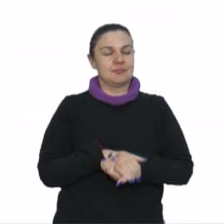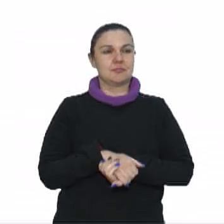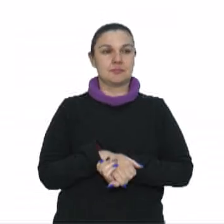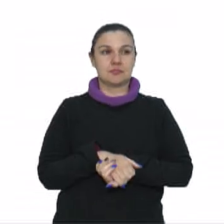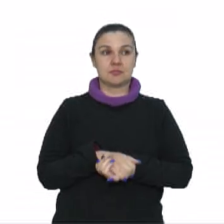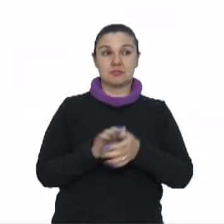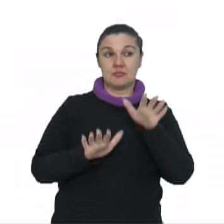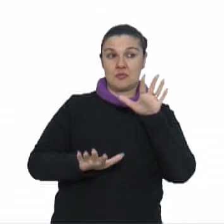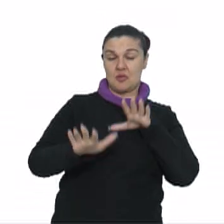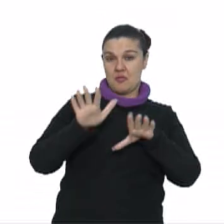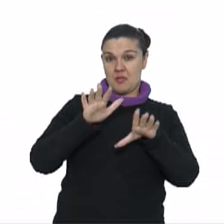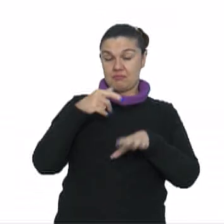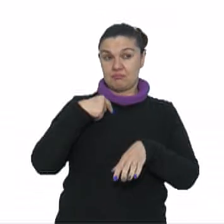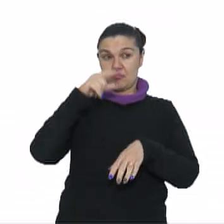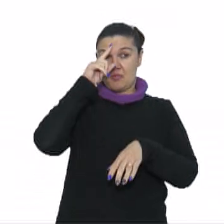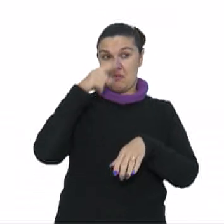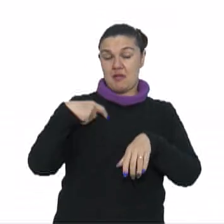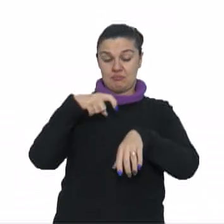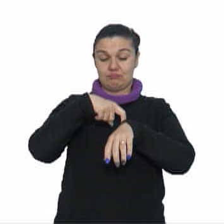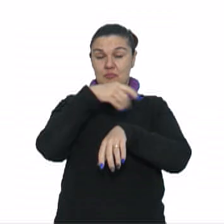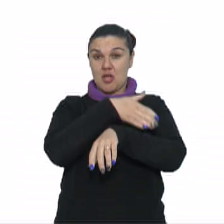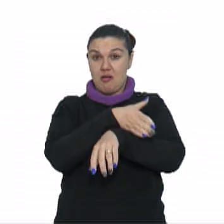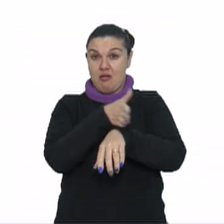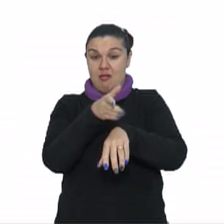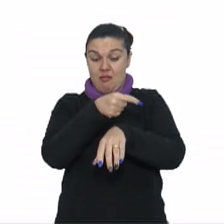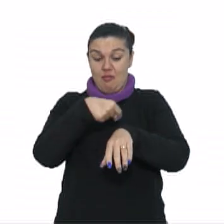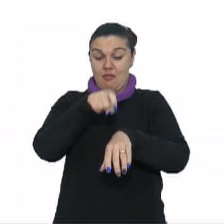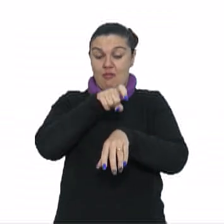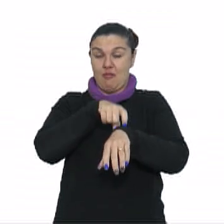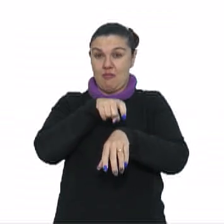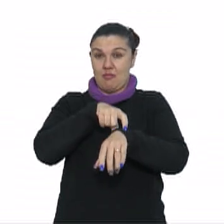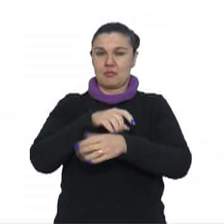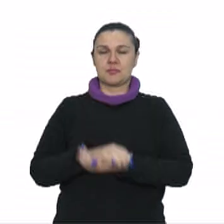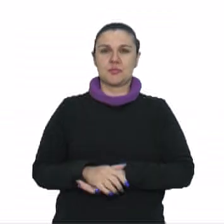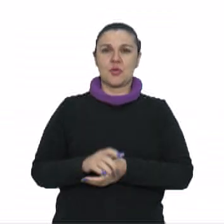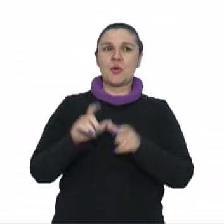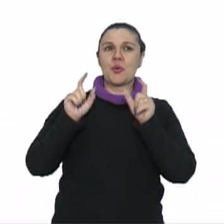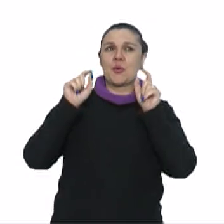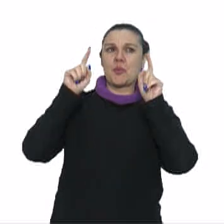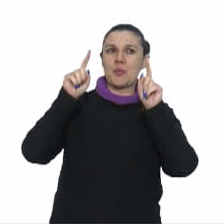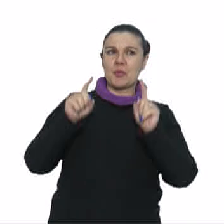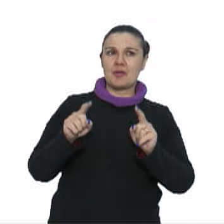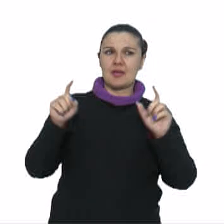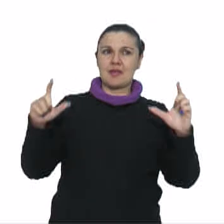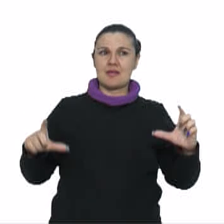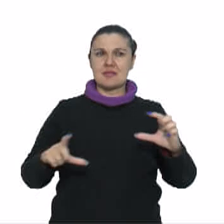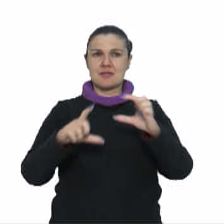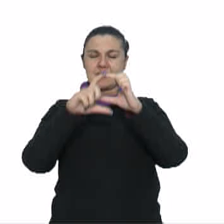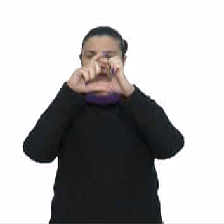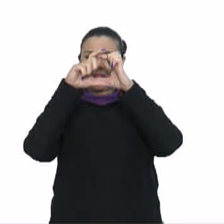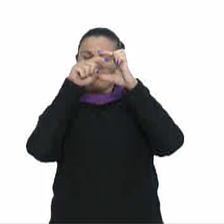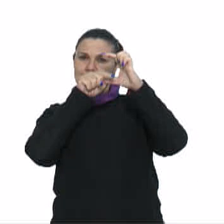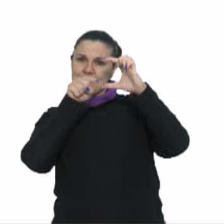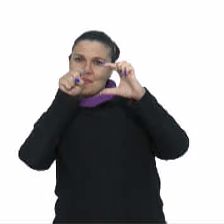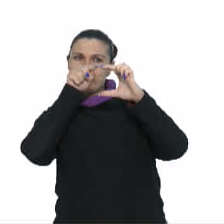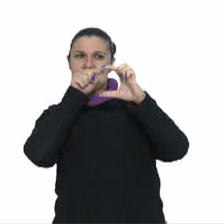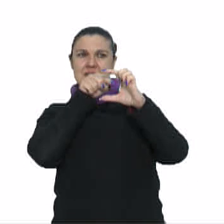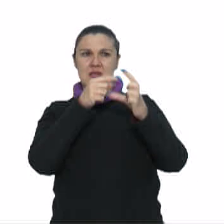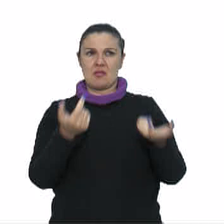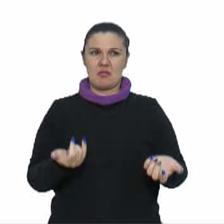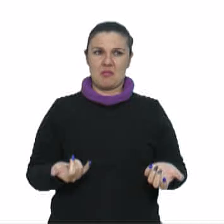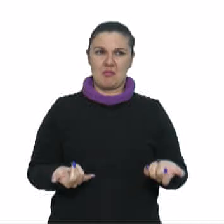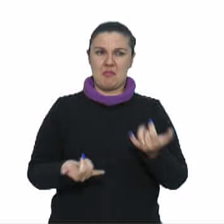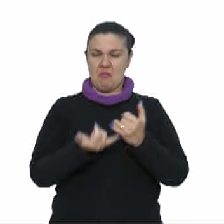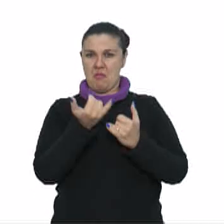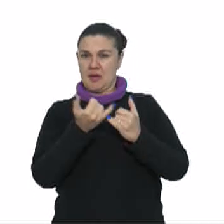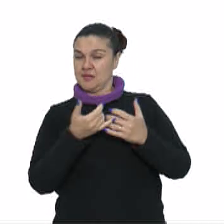Também lembraria uma coisa como se fosse um relógio, né, galera? O que é aquele centro? O que ele quer dizer para nós ali? Parece